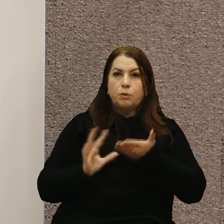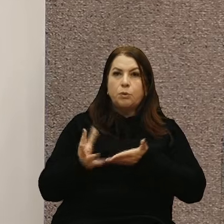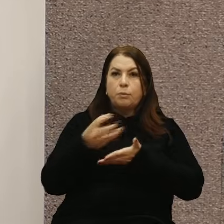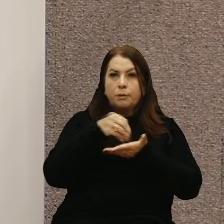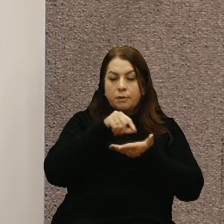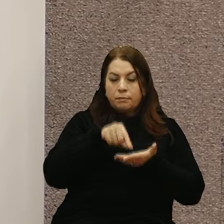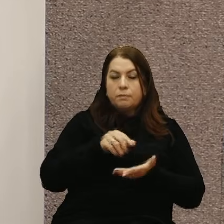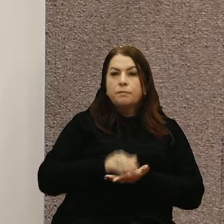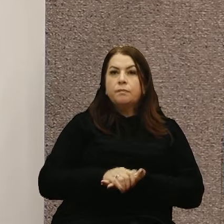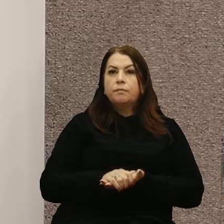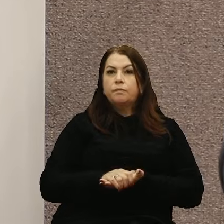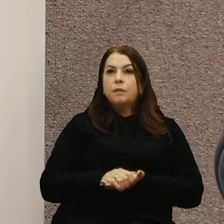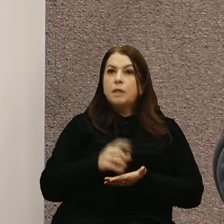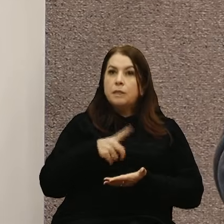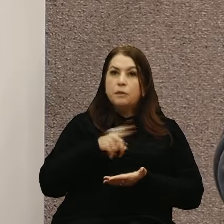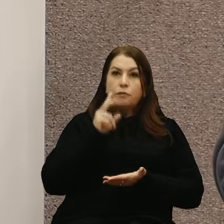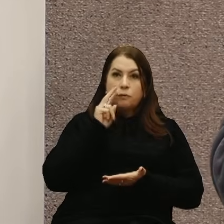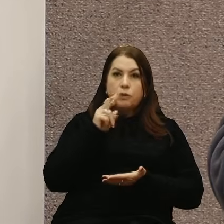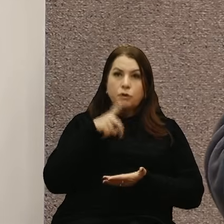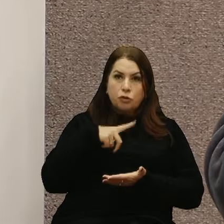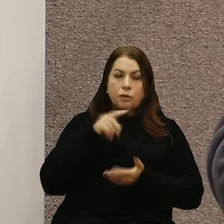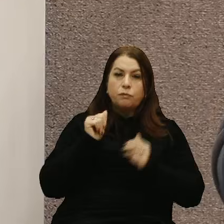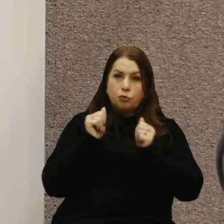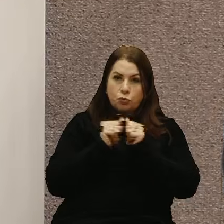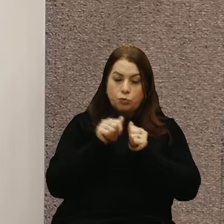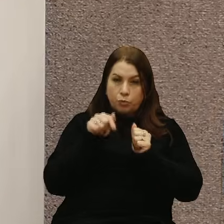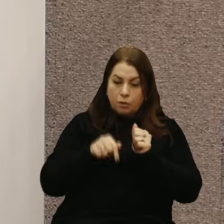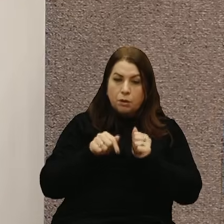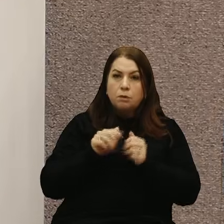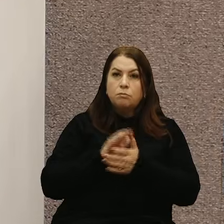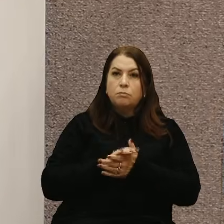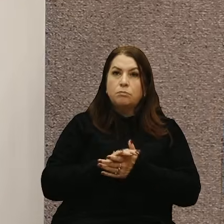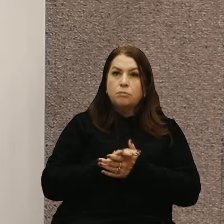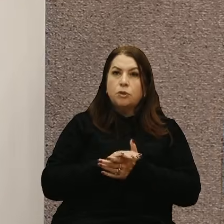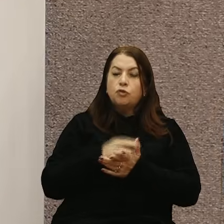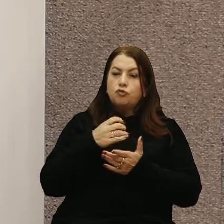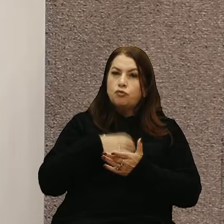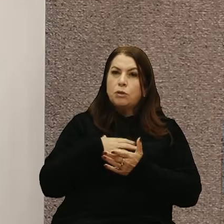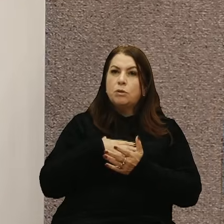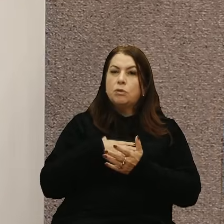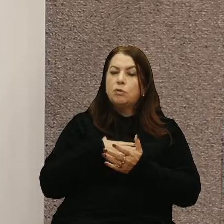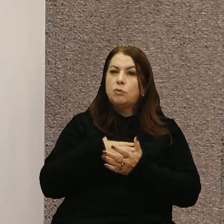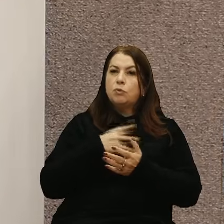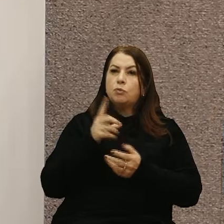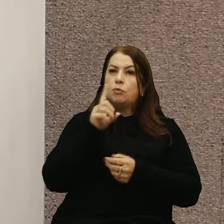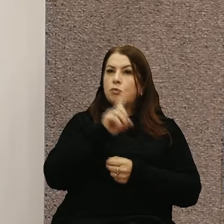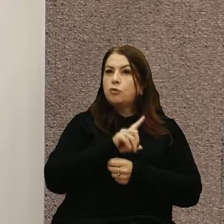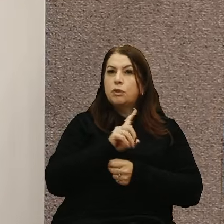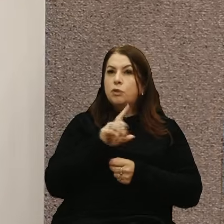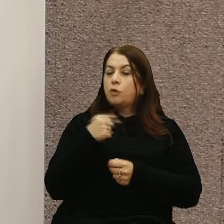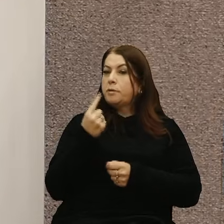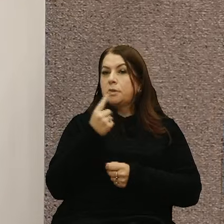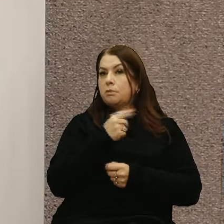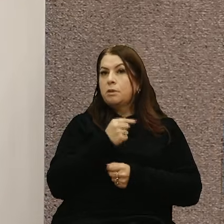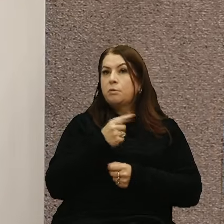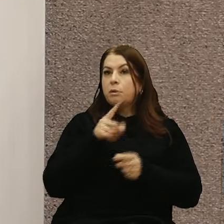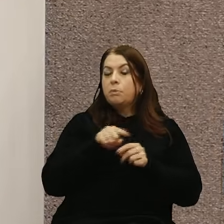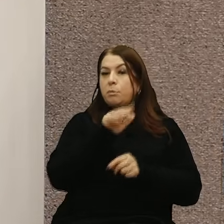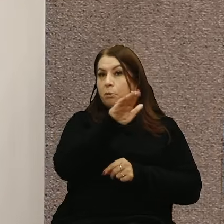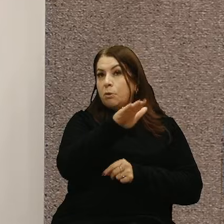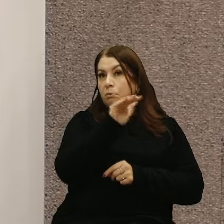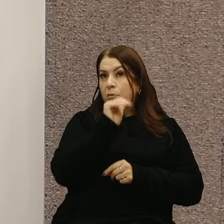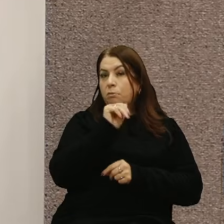Sul, tendo em vista que o senhor já esteve com a gente aqui, de maneira espontânea, o senhor esteve aqui há alguns dias e agora, por força de uma